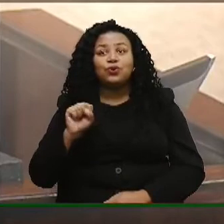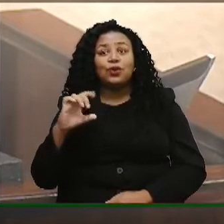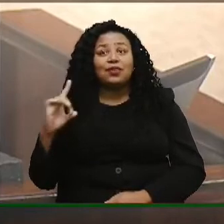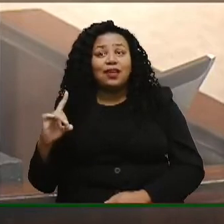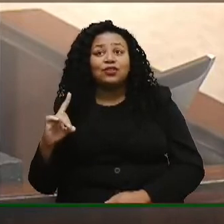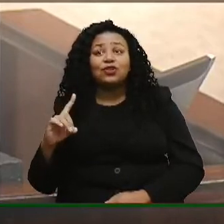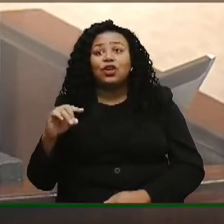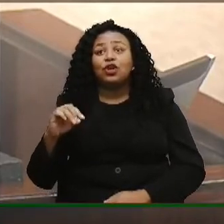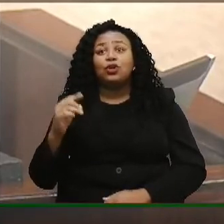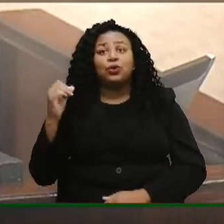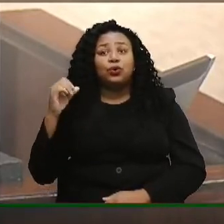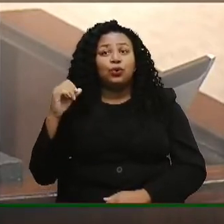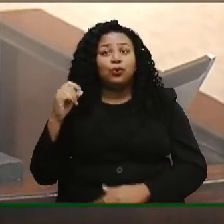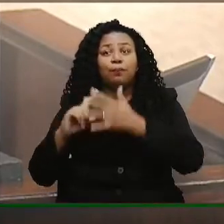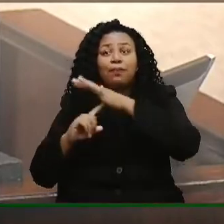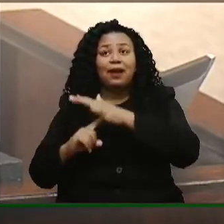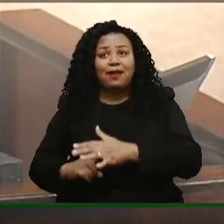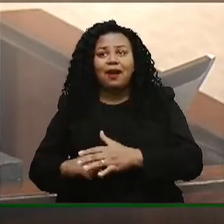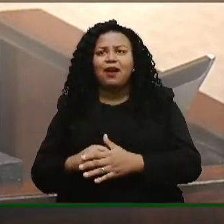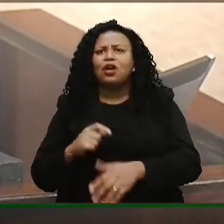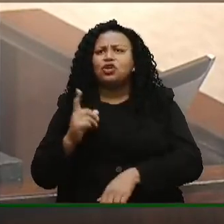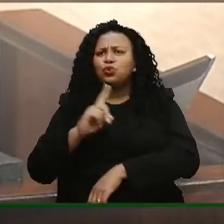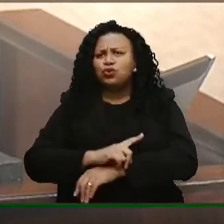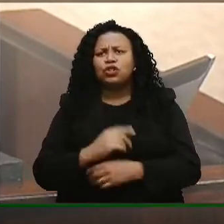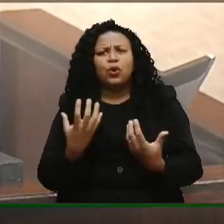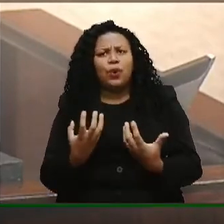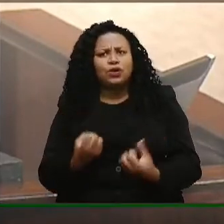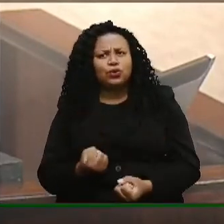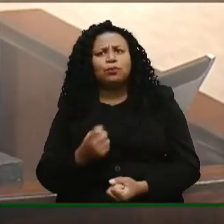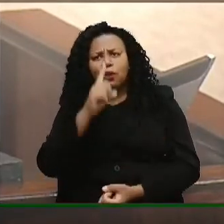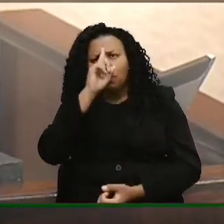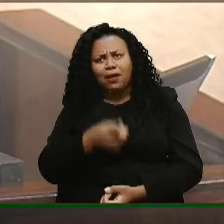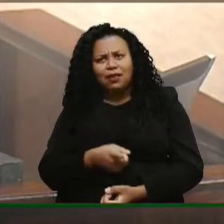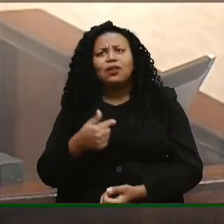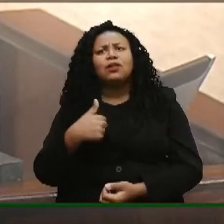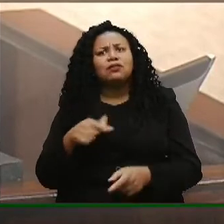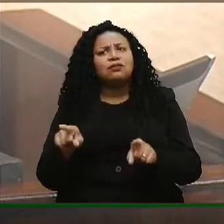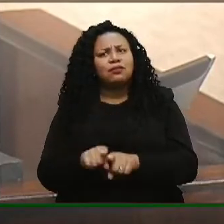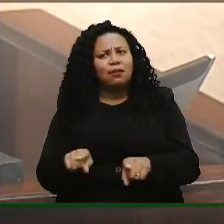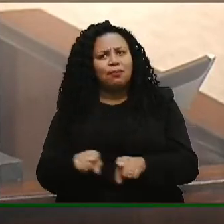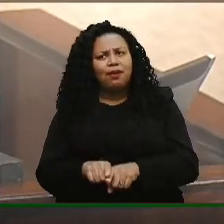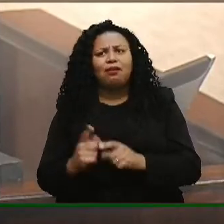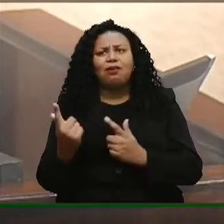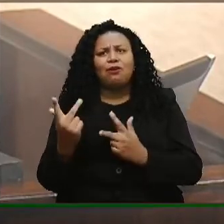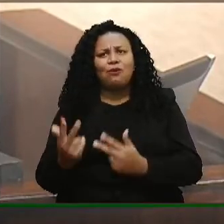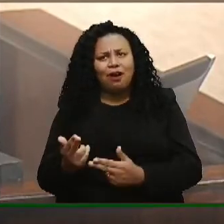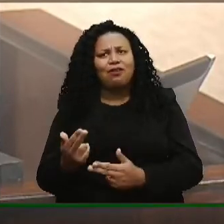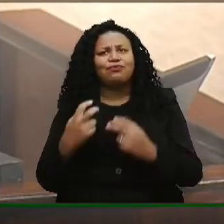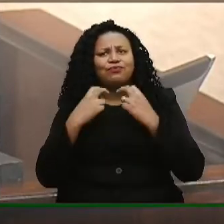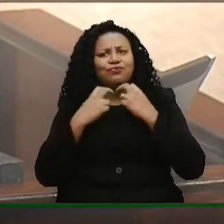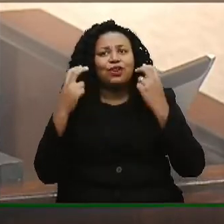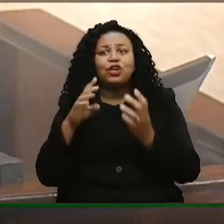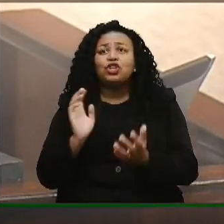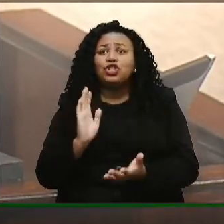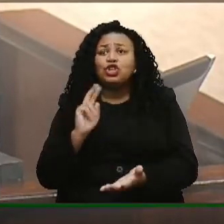Iguaçu. Logo que eu assumi o meu mandato, também passei por uma situação semelhante ao